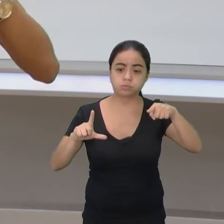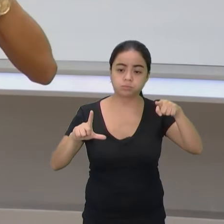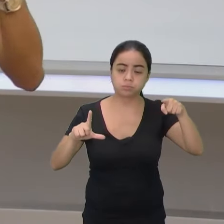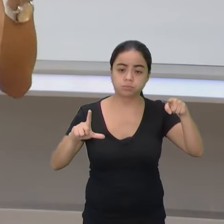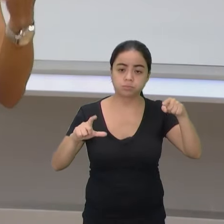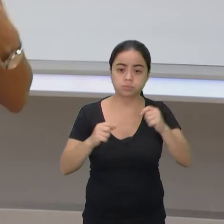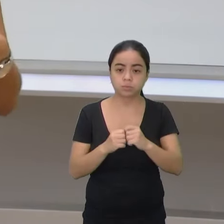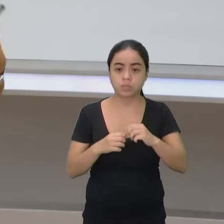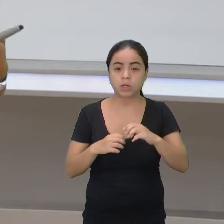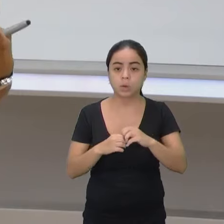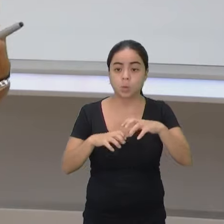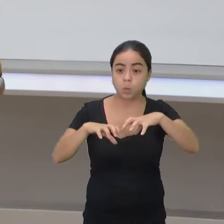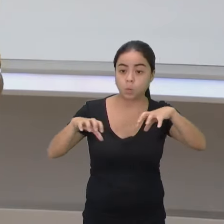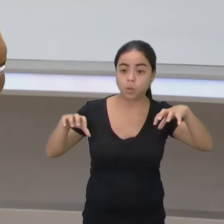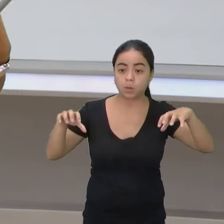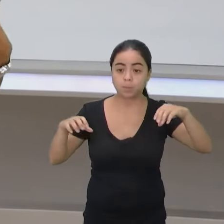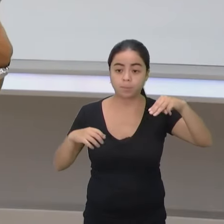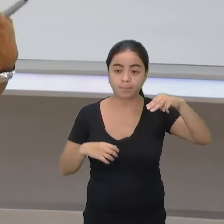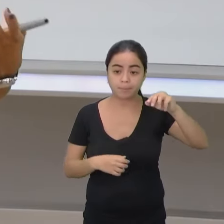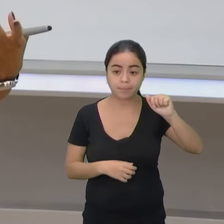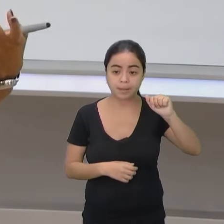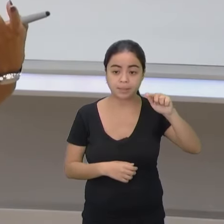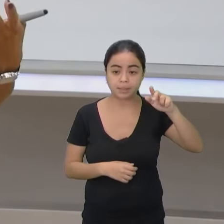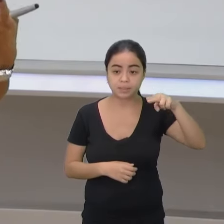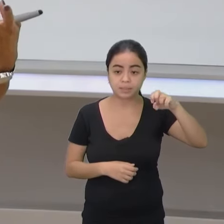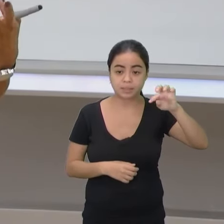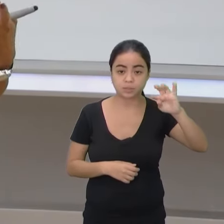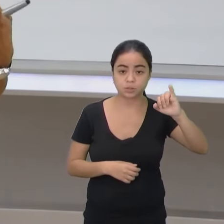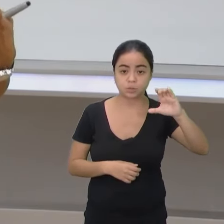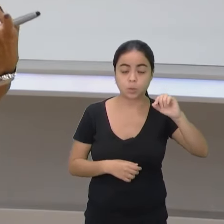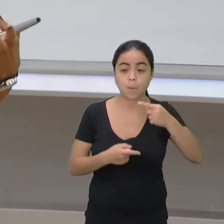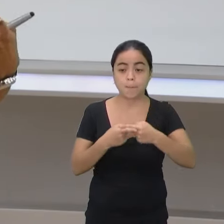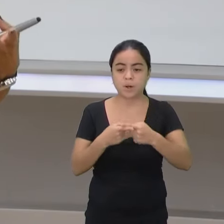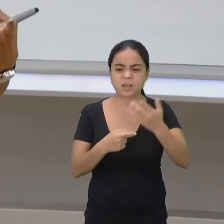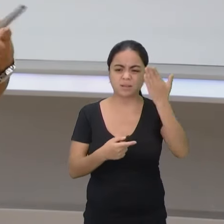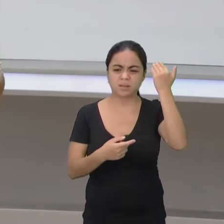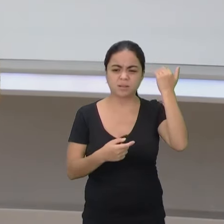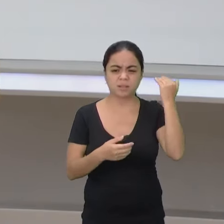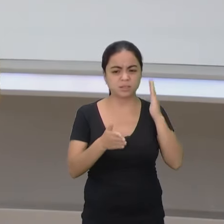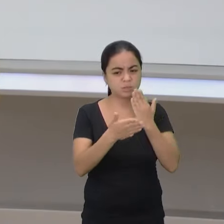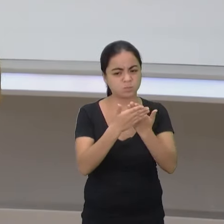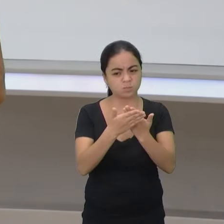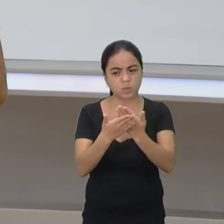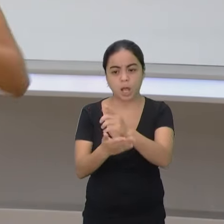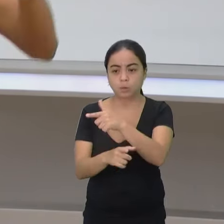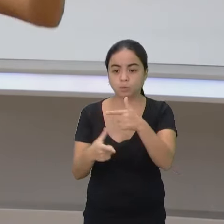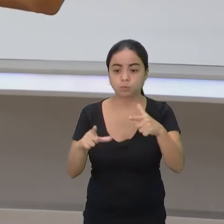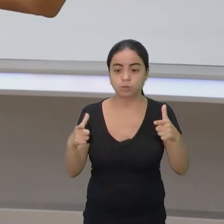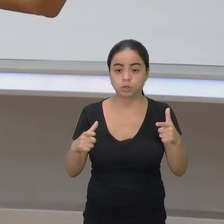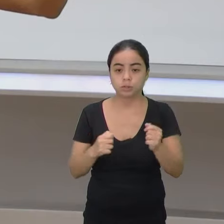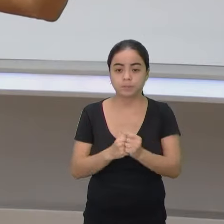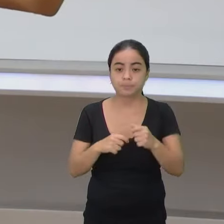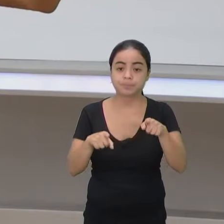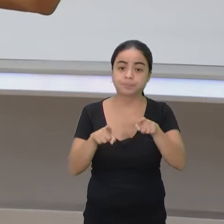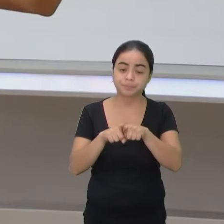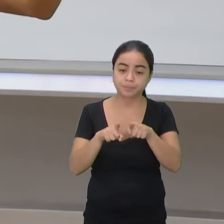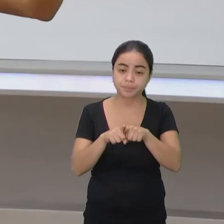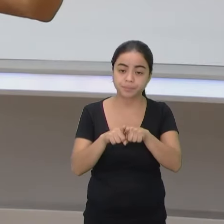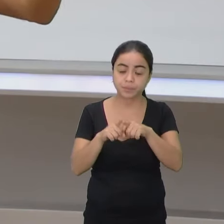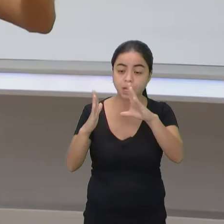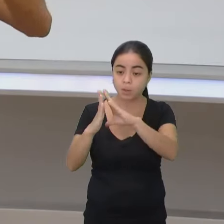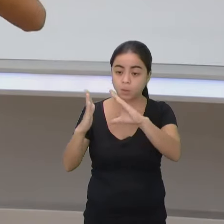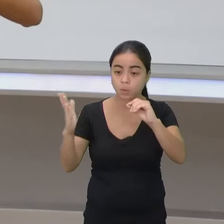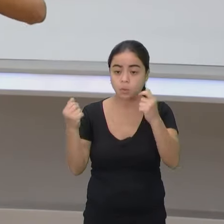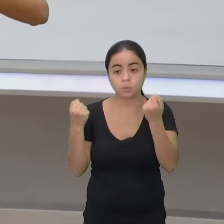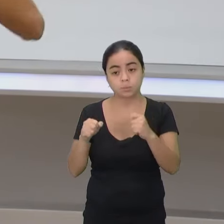de mexer no campo magnético, porque no começo ainda não tinha esses estudos de campo magnético e tudo mais, tá bom? E também aquela réplica não